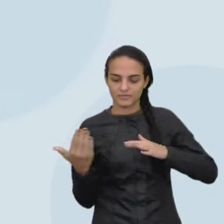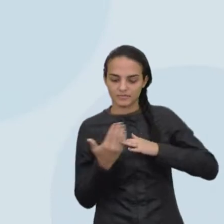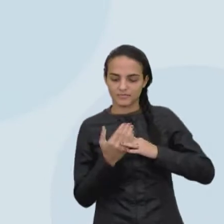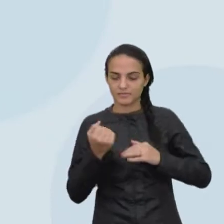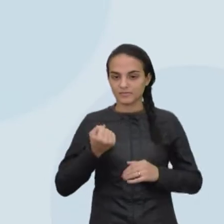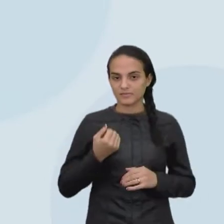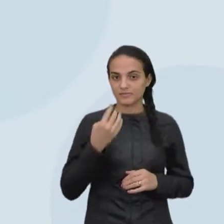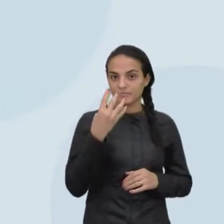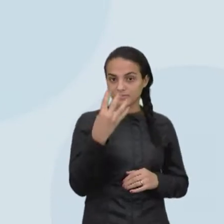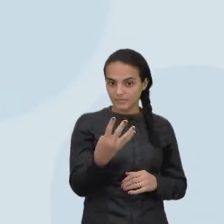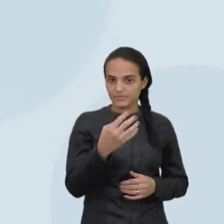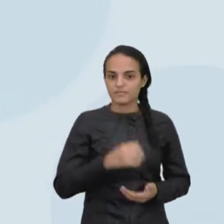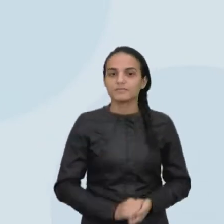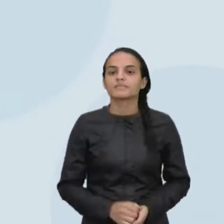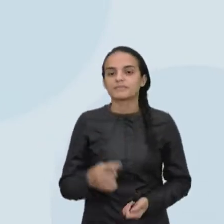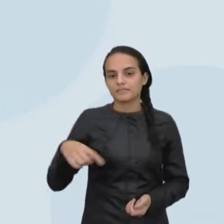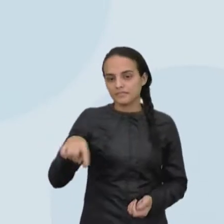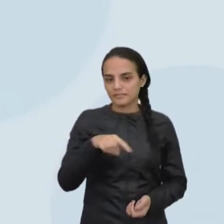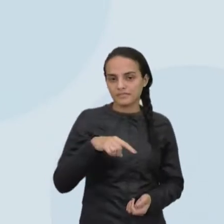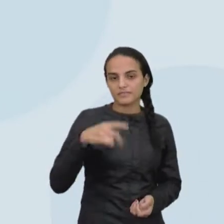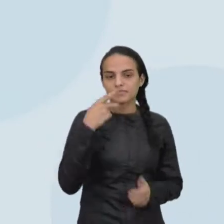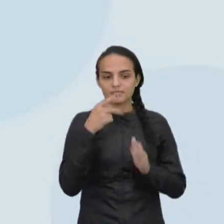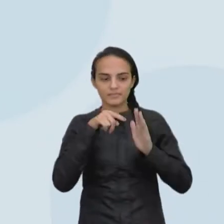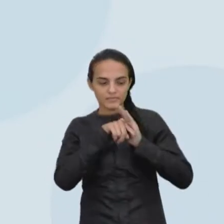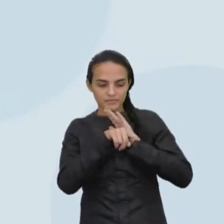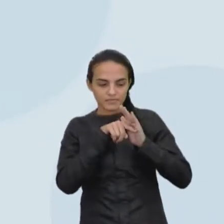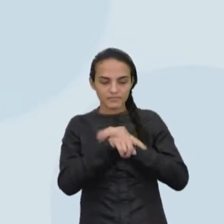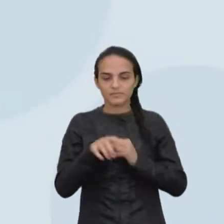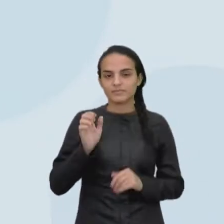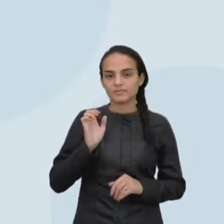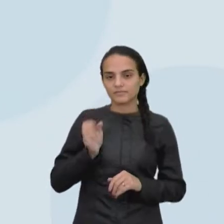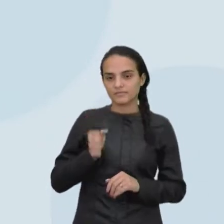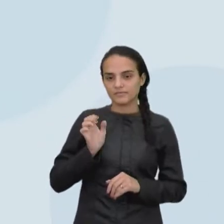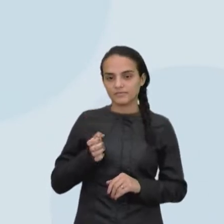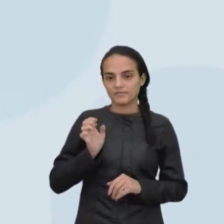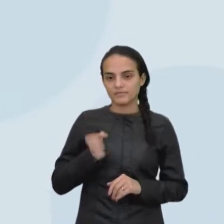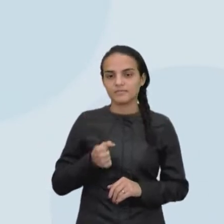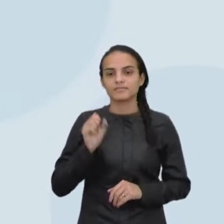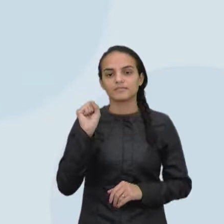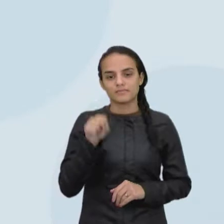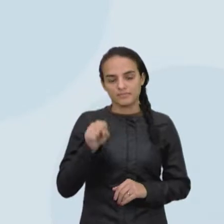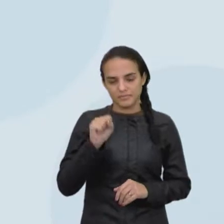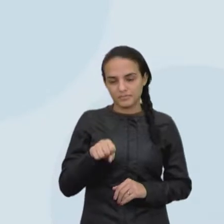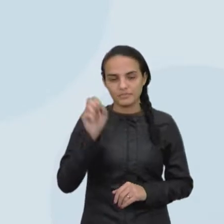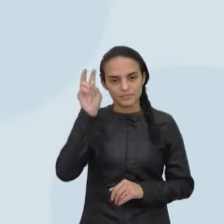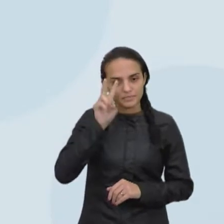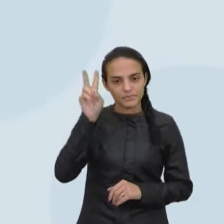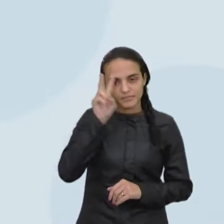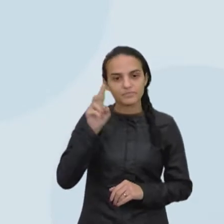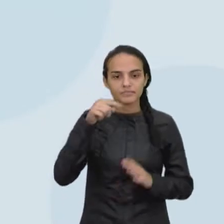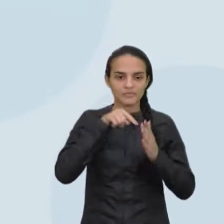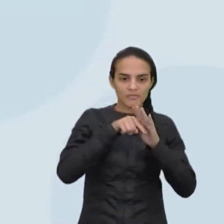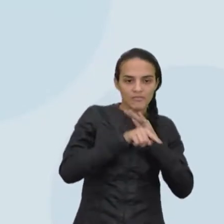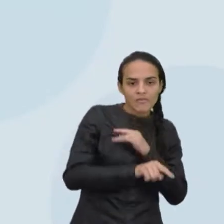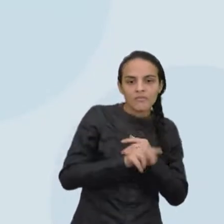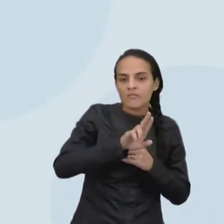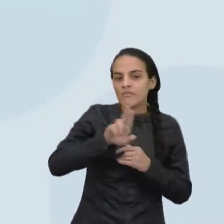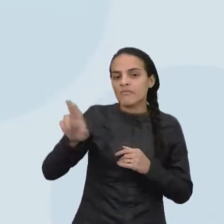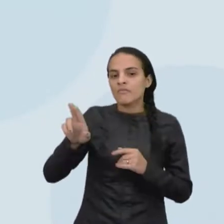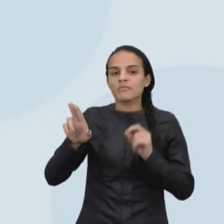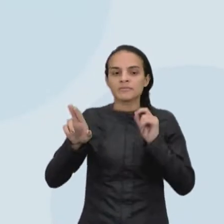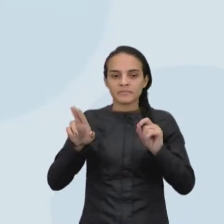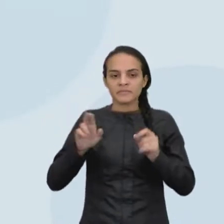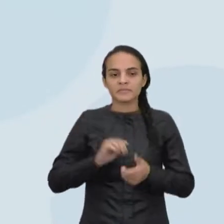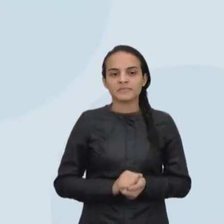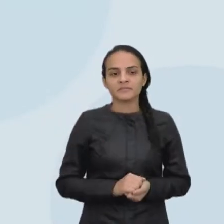número 4. Então a gente está falando de pesquisa estatística. Sim, então vamos só lembrar, o nosso aprofundamento, como ele chama mesmo?